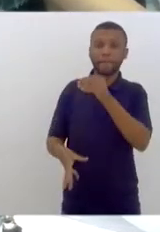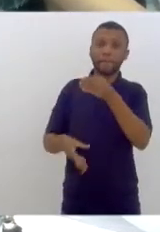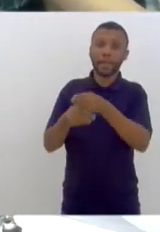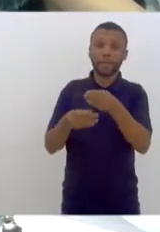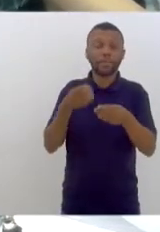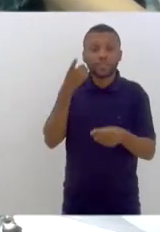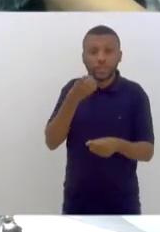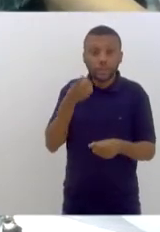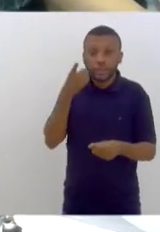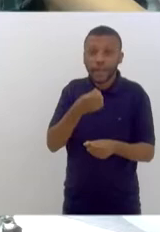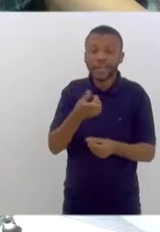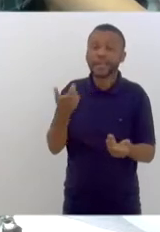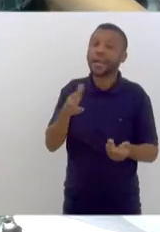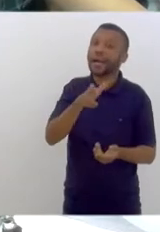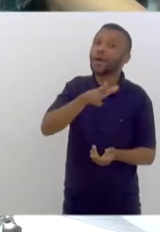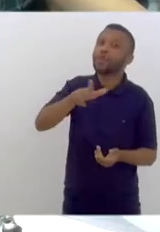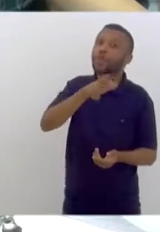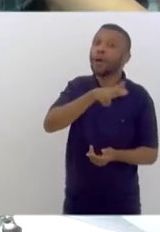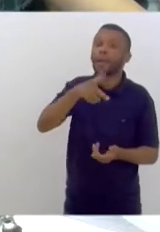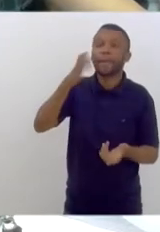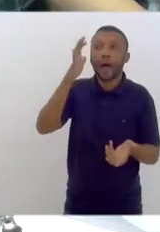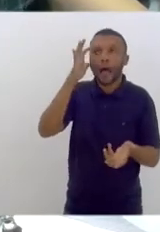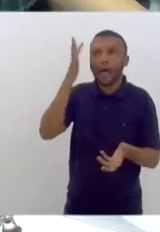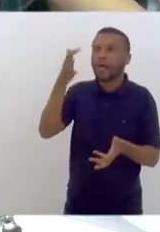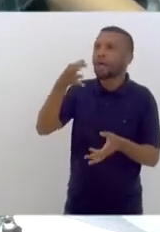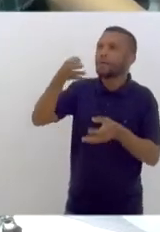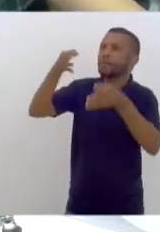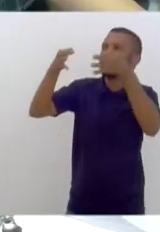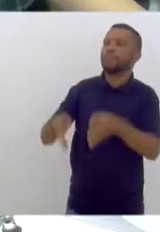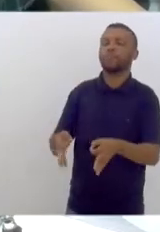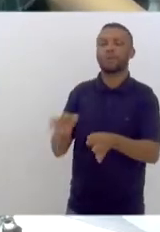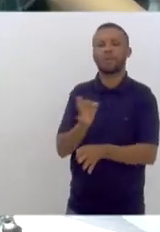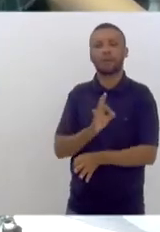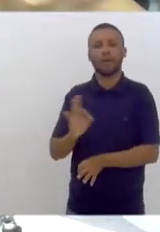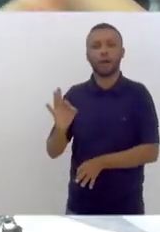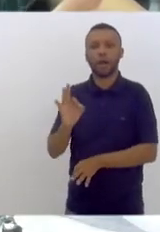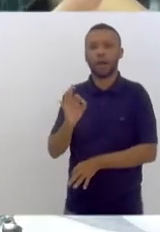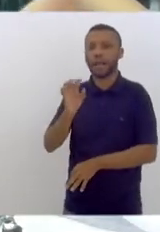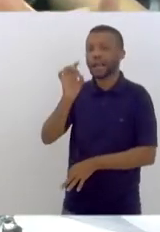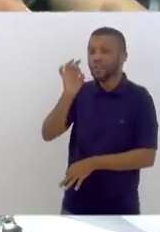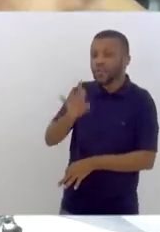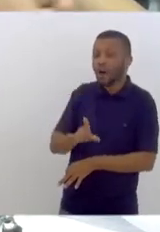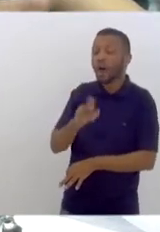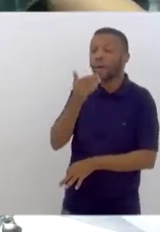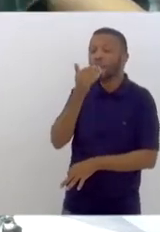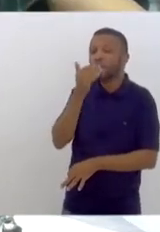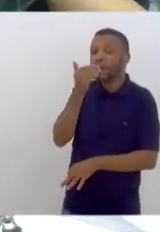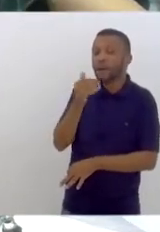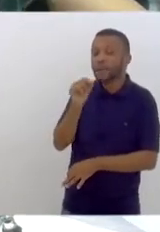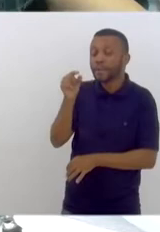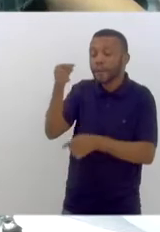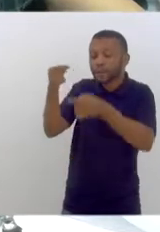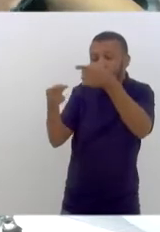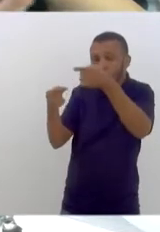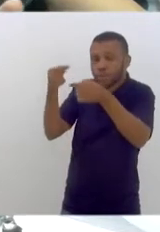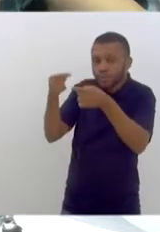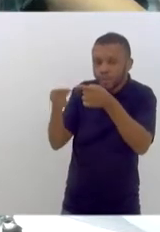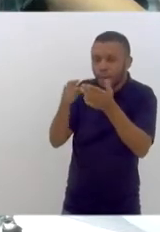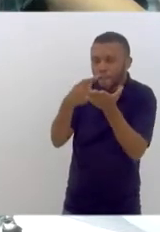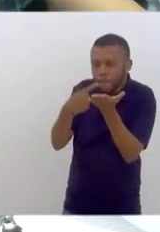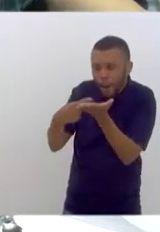ela não tem caráter definitivo. Ela chama para a discussão para tentar se